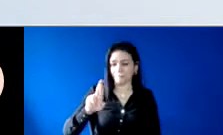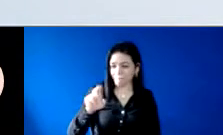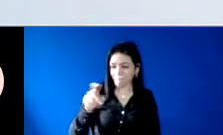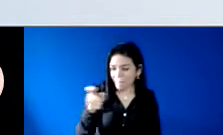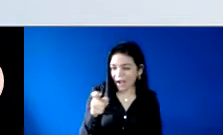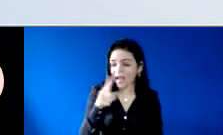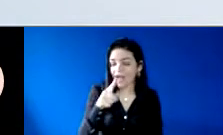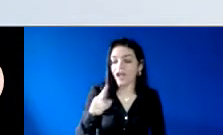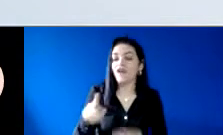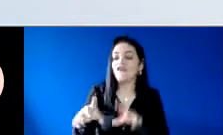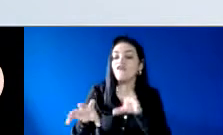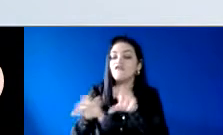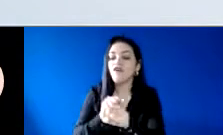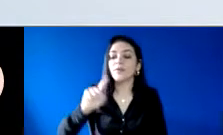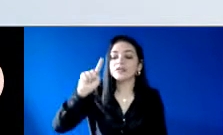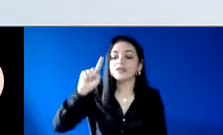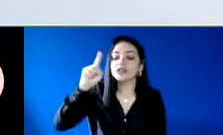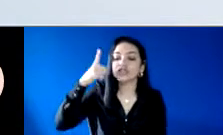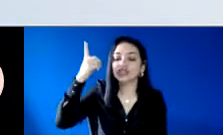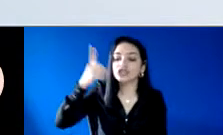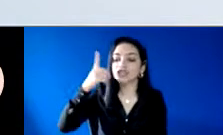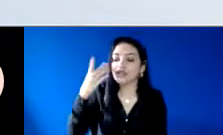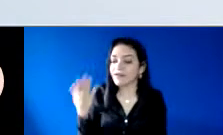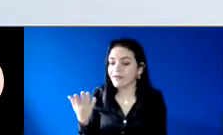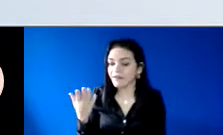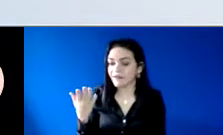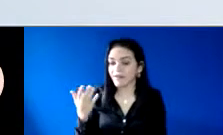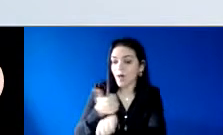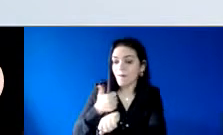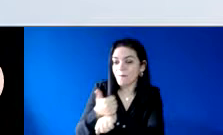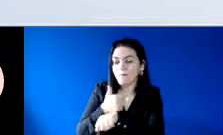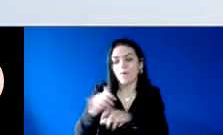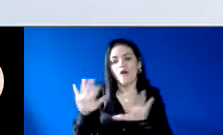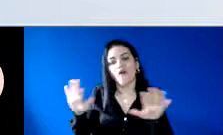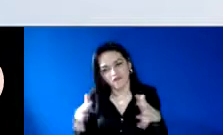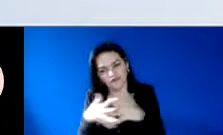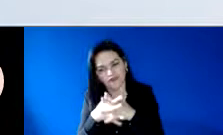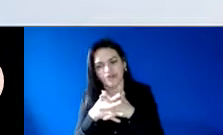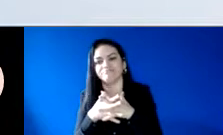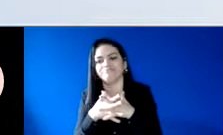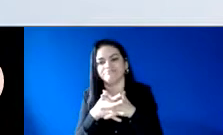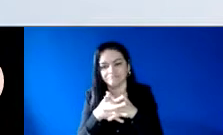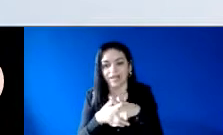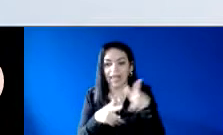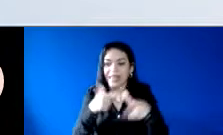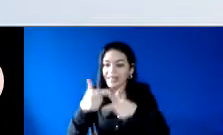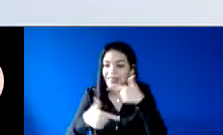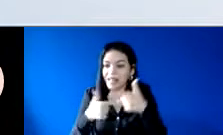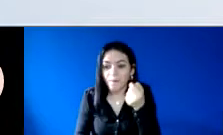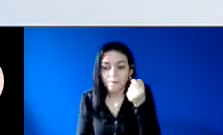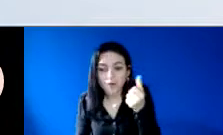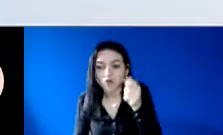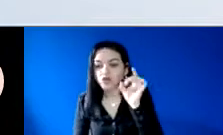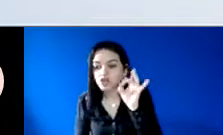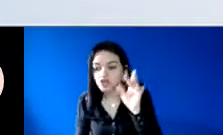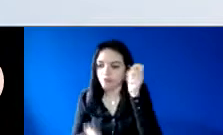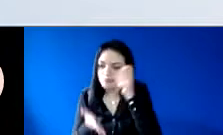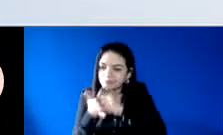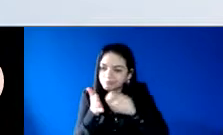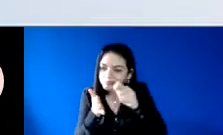perguntar qual era a profissão desse cara, aliás, profissão complicada, porque Marx trabalhou muito pouco, só escrevia. Vivia